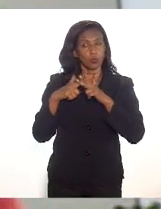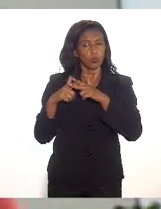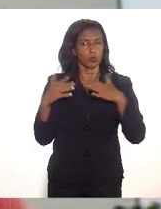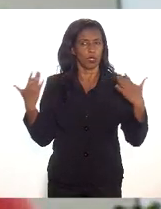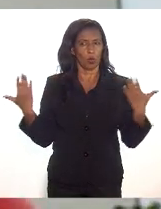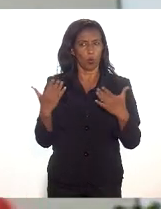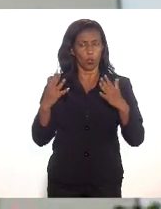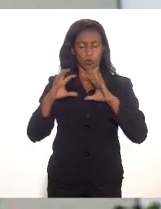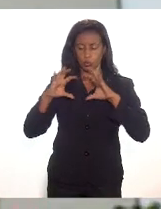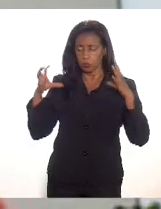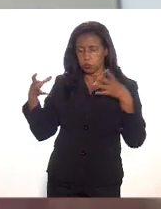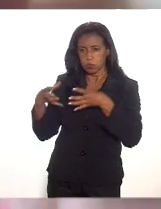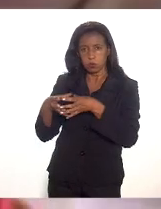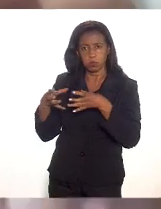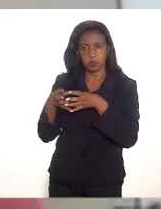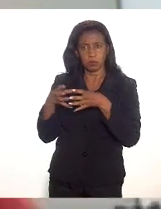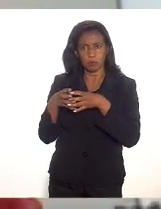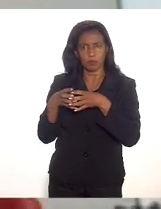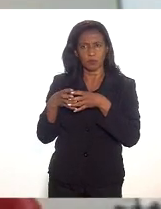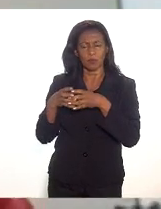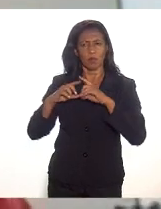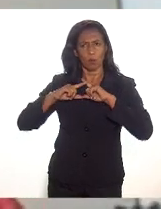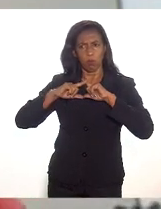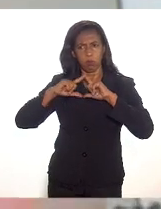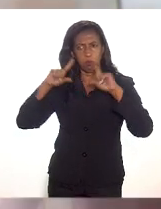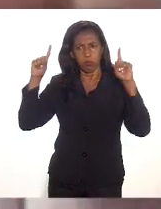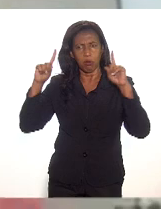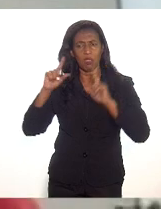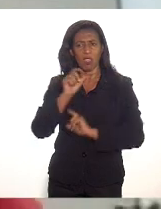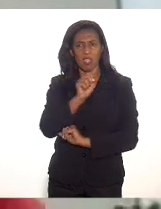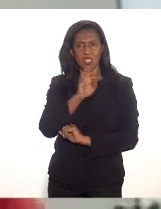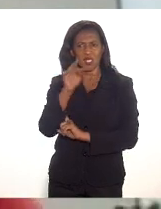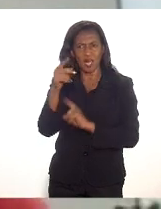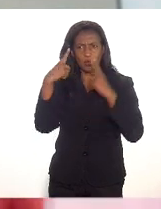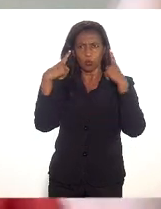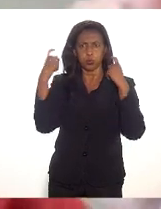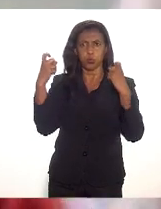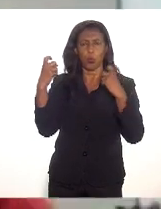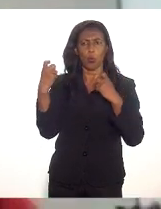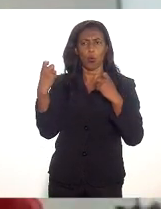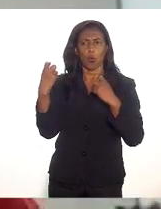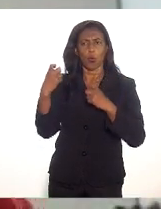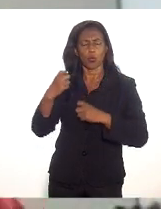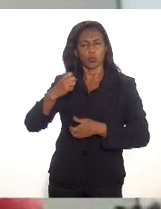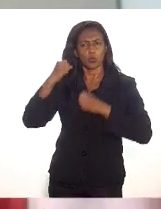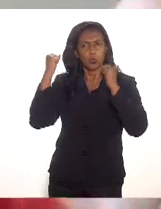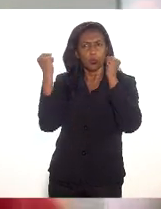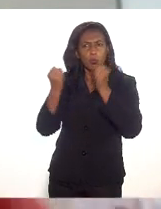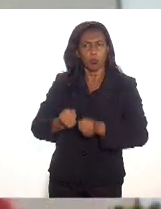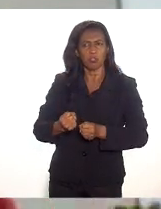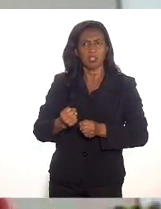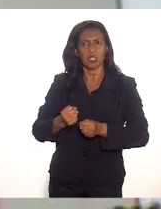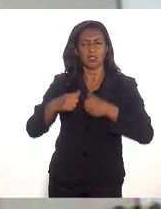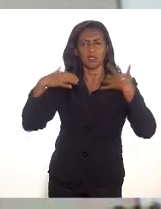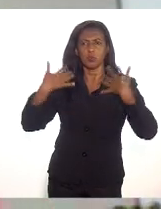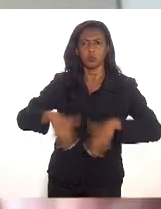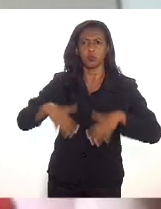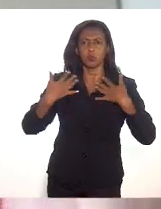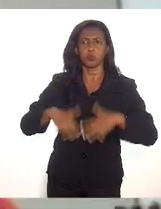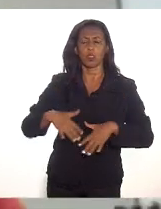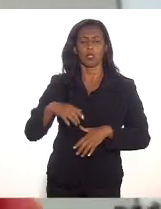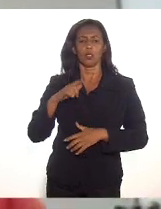entrada coletiva para questionar esse ato violento, autoritário, desesperado